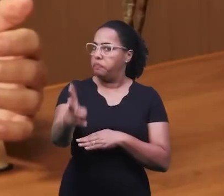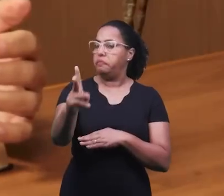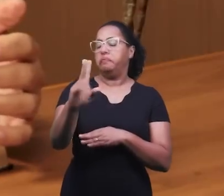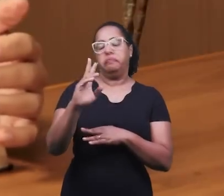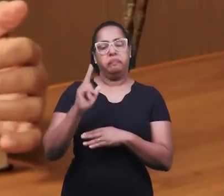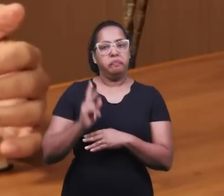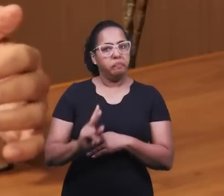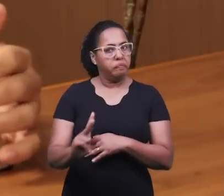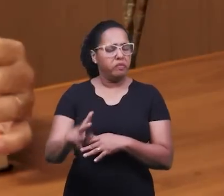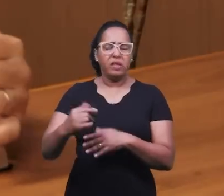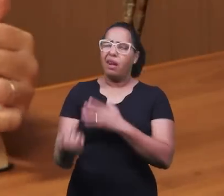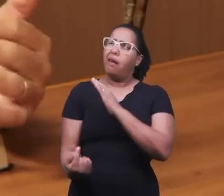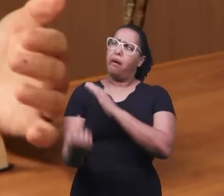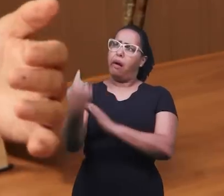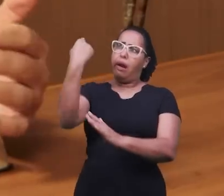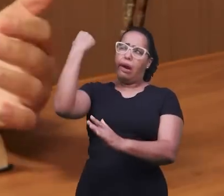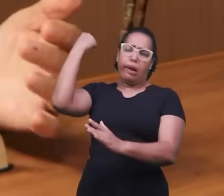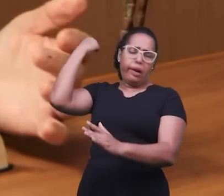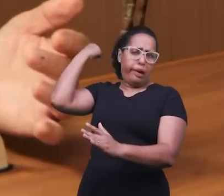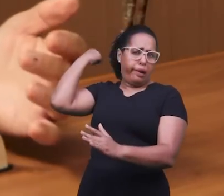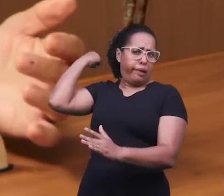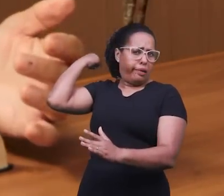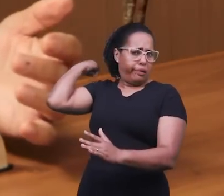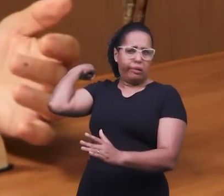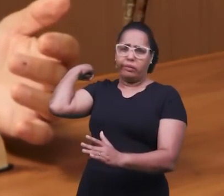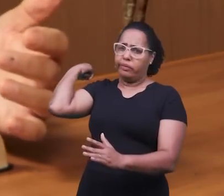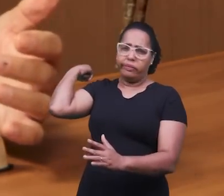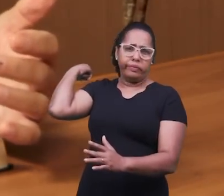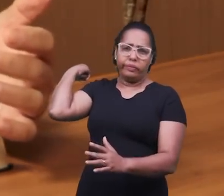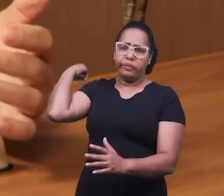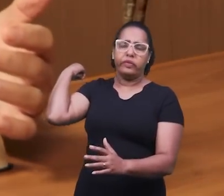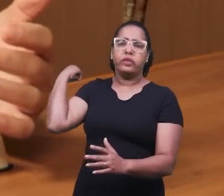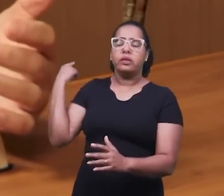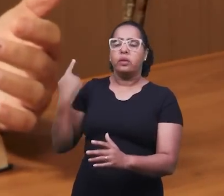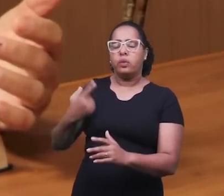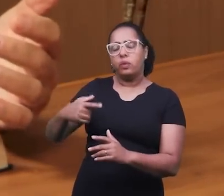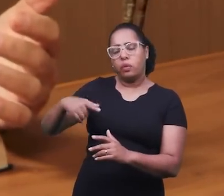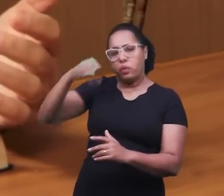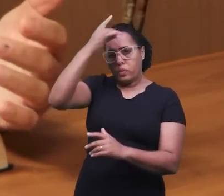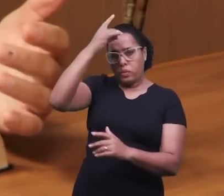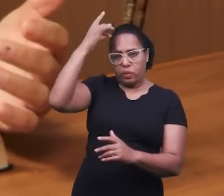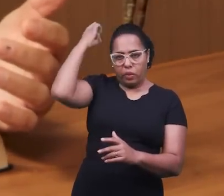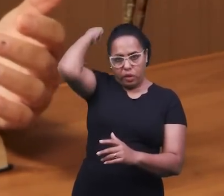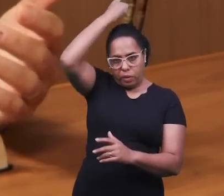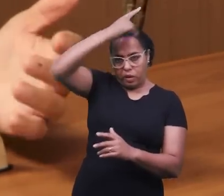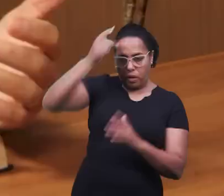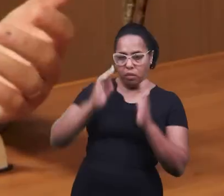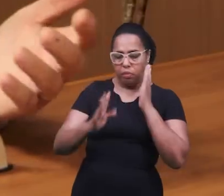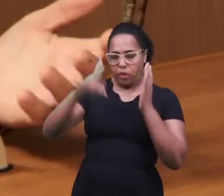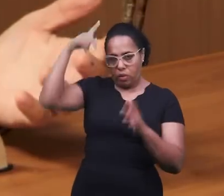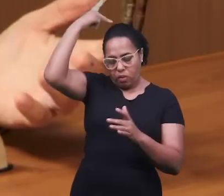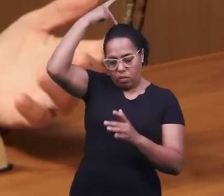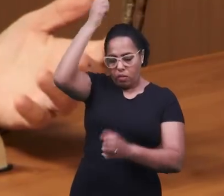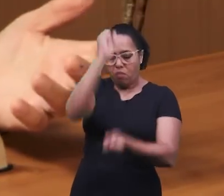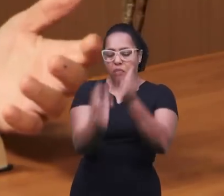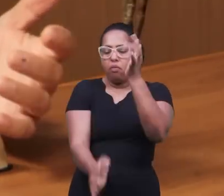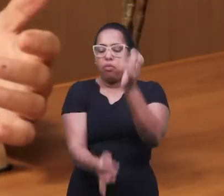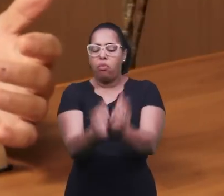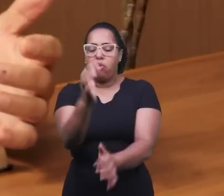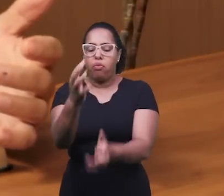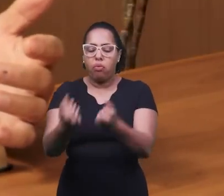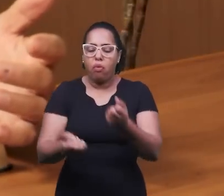igreja. Isso vem acontecendo desde quando o Espírito Santo foi derramado,